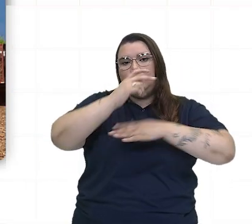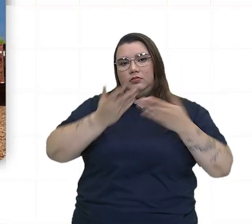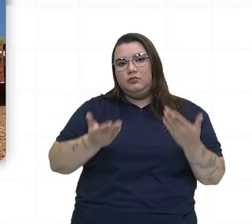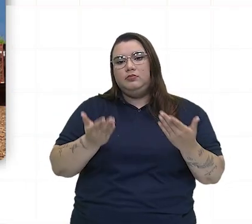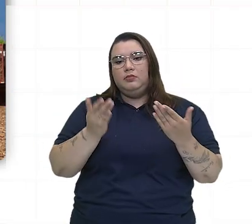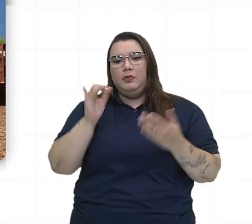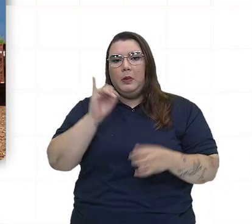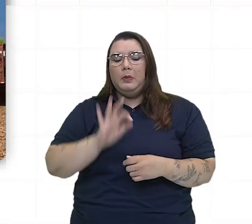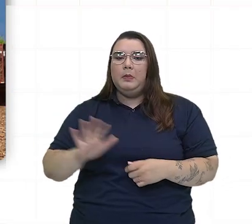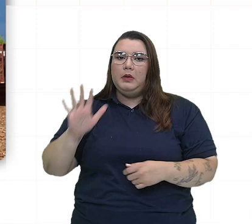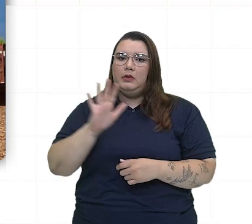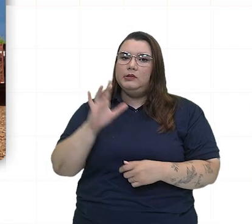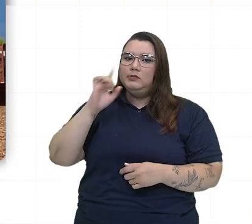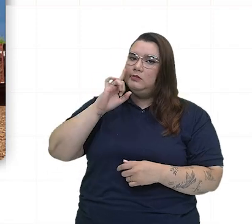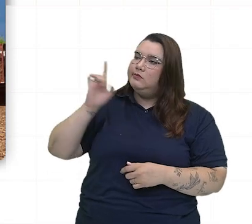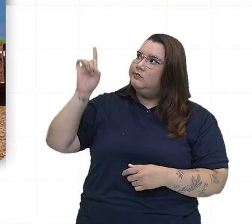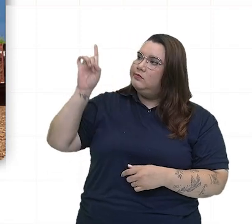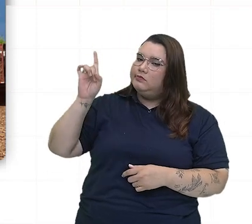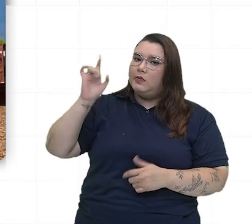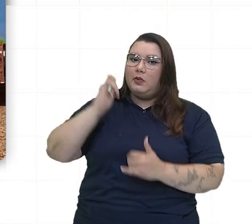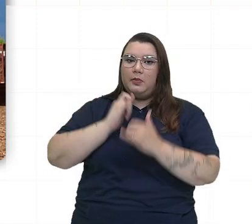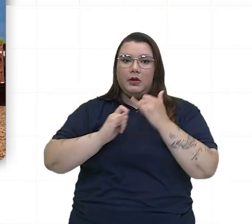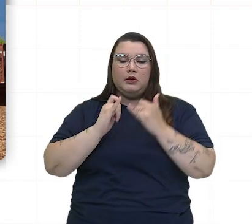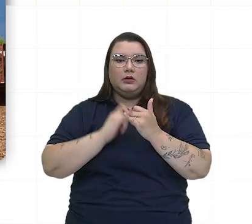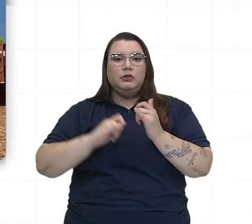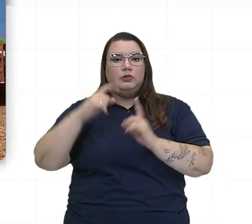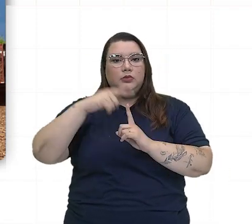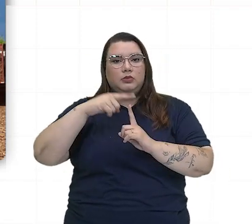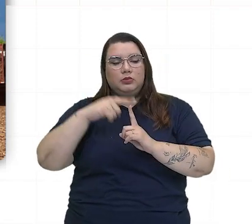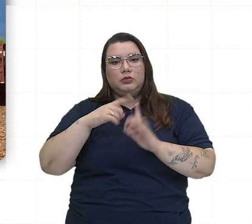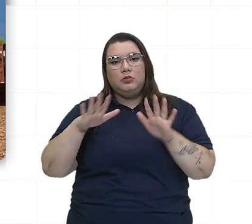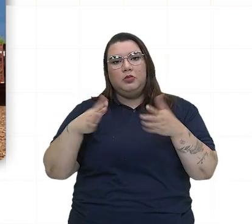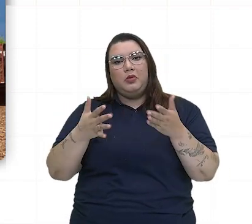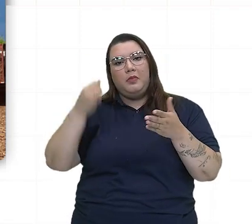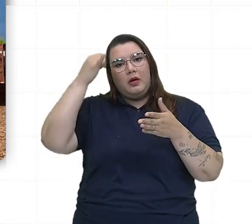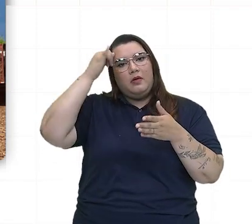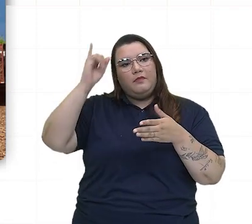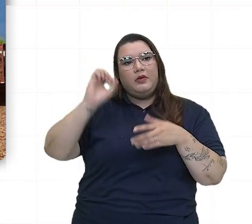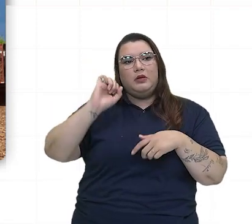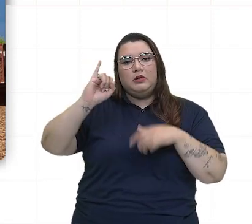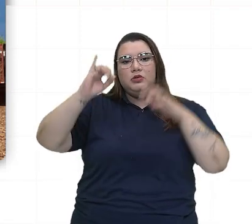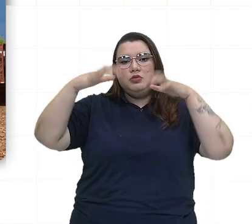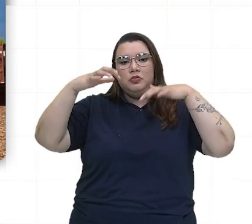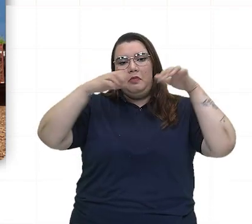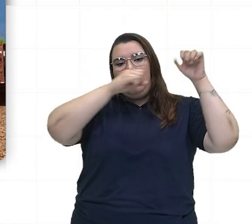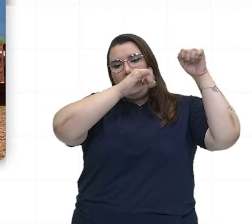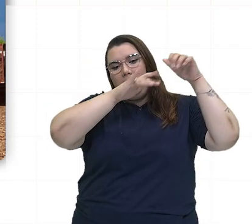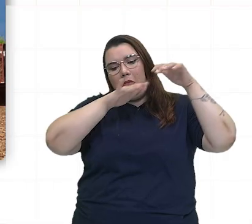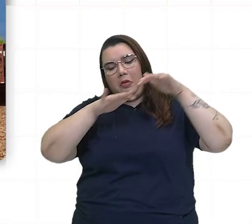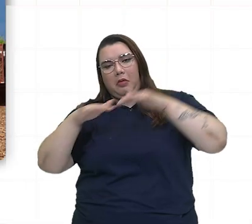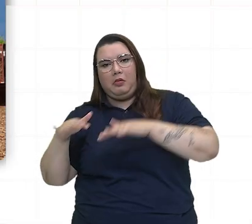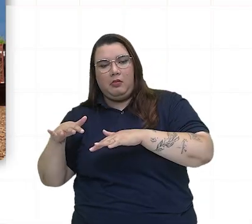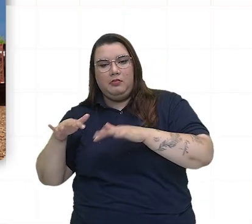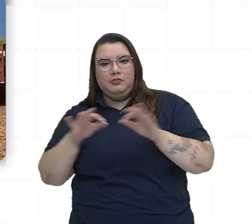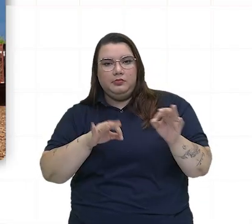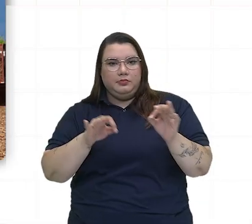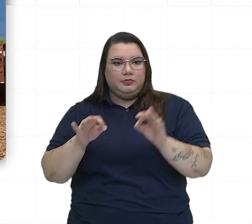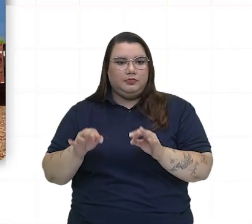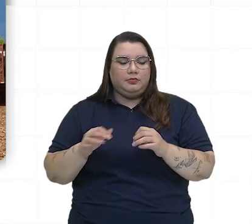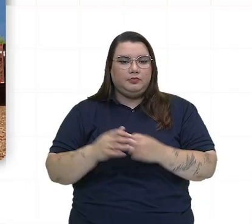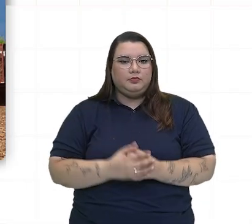para evitar a erosão, né, e com isso facilitar o cultivo. Então, por